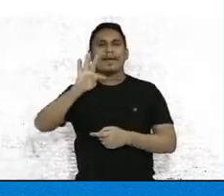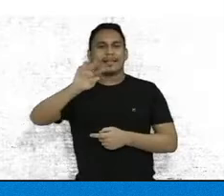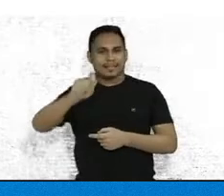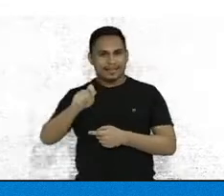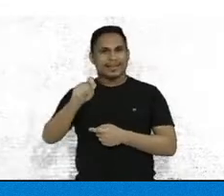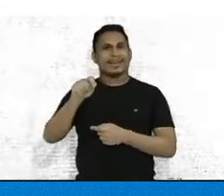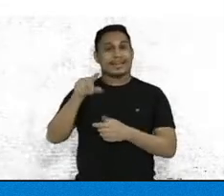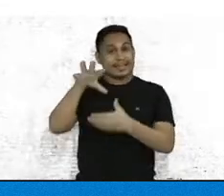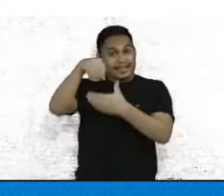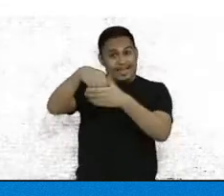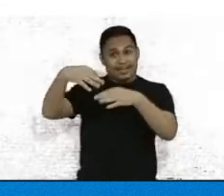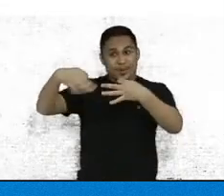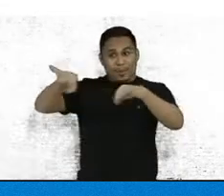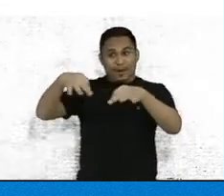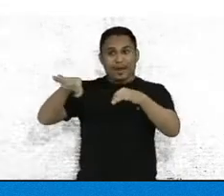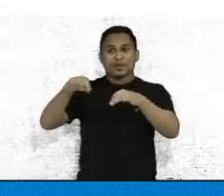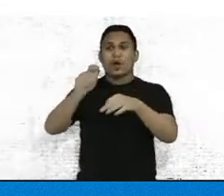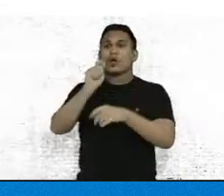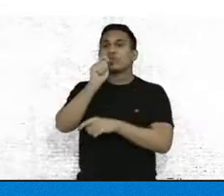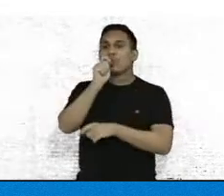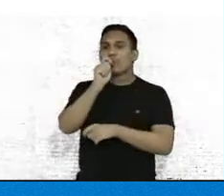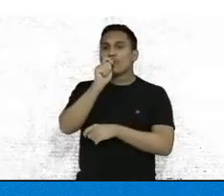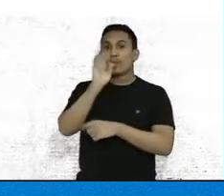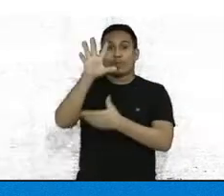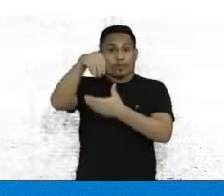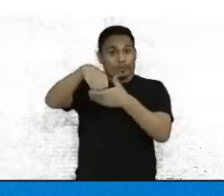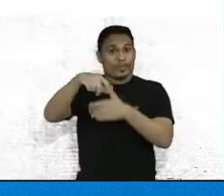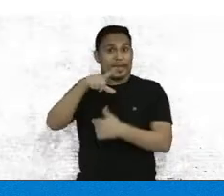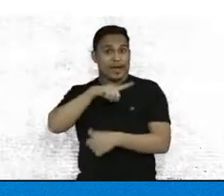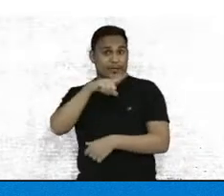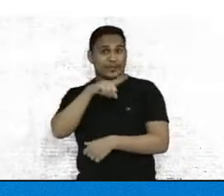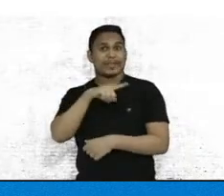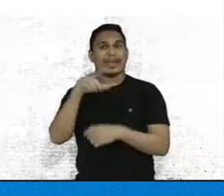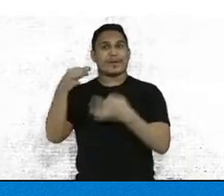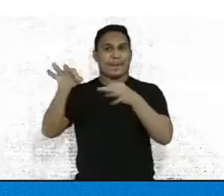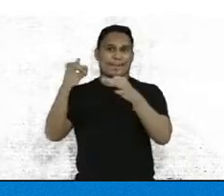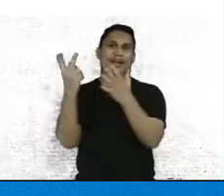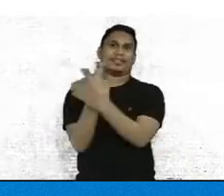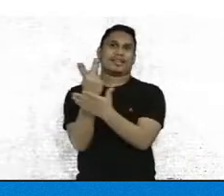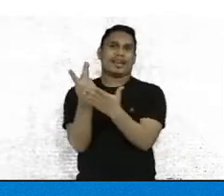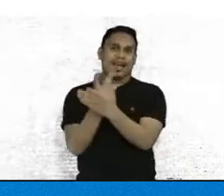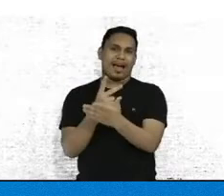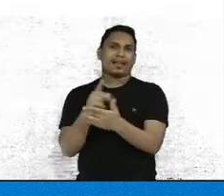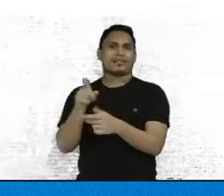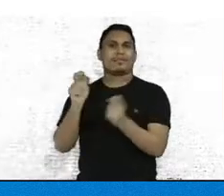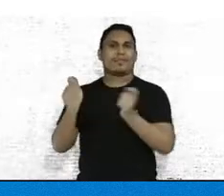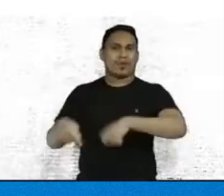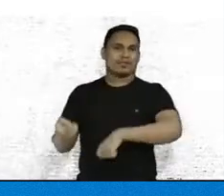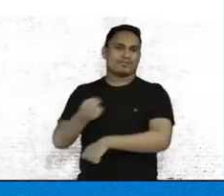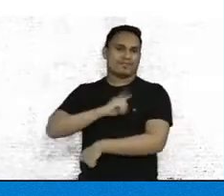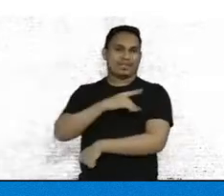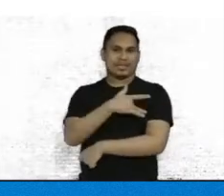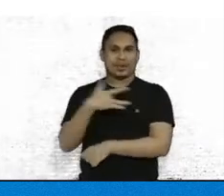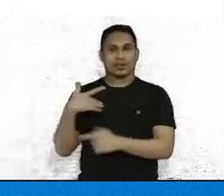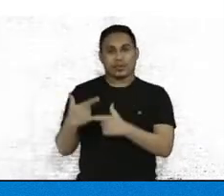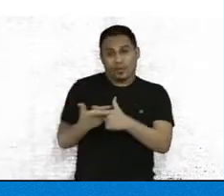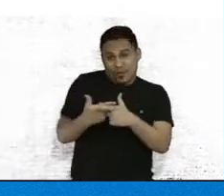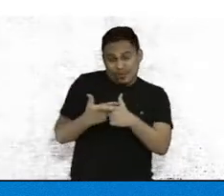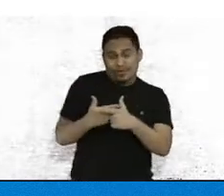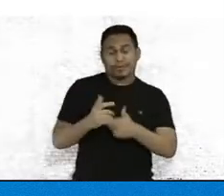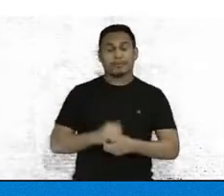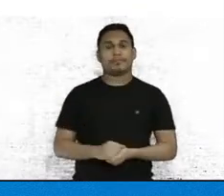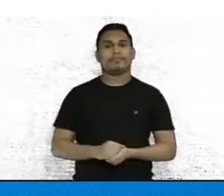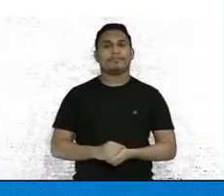estrutura muito semelhante ao hormônio de tireoide e pode causar problemas para a nossa saúde também. Parabeno é uma